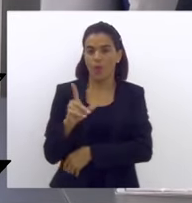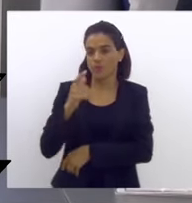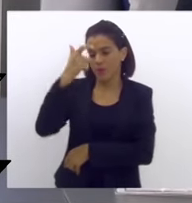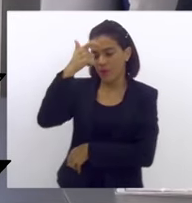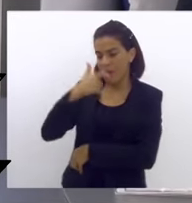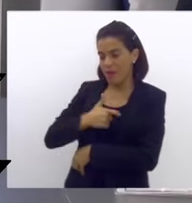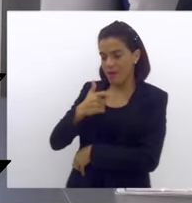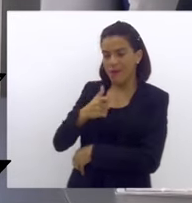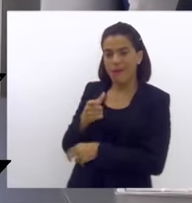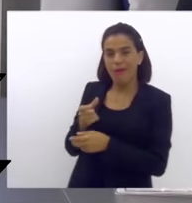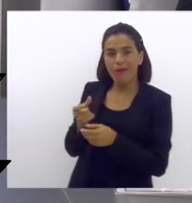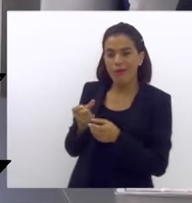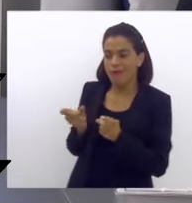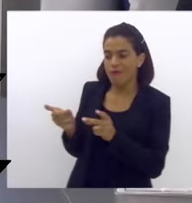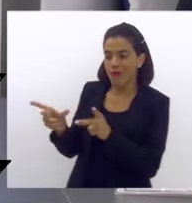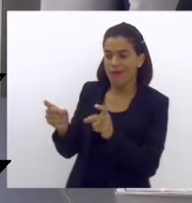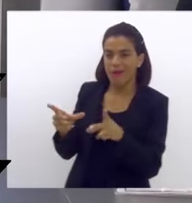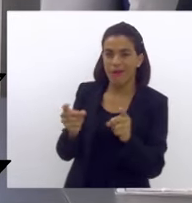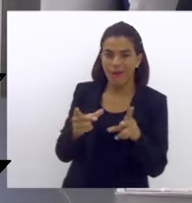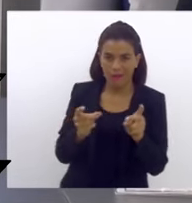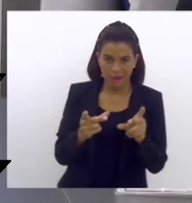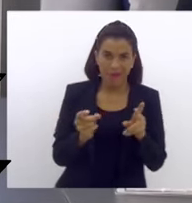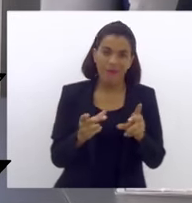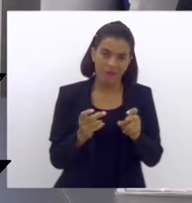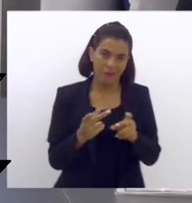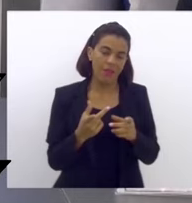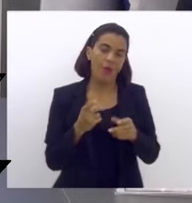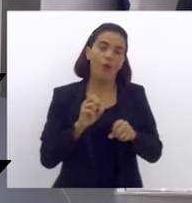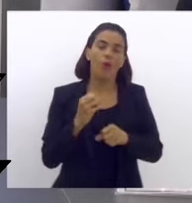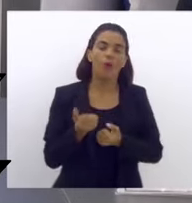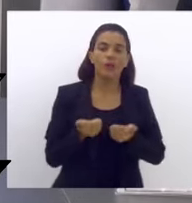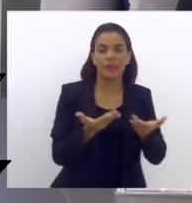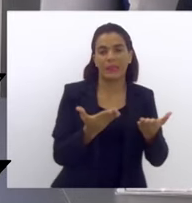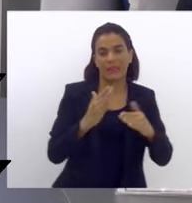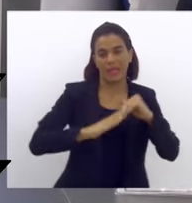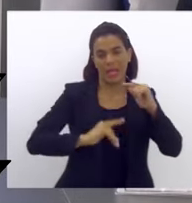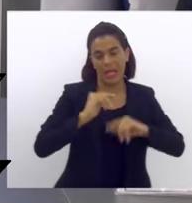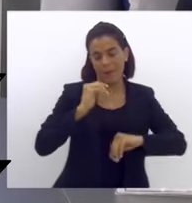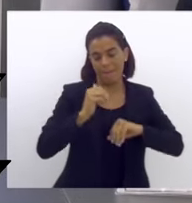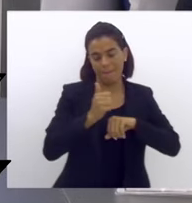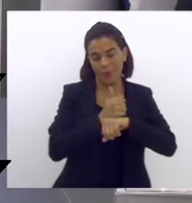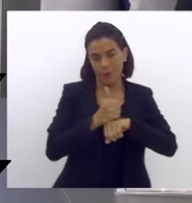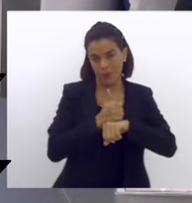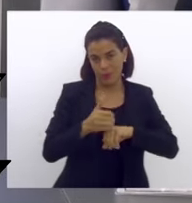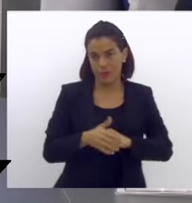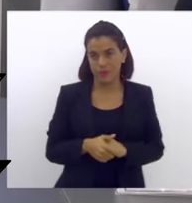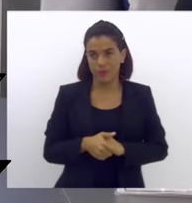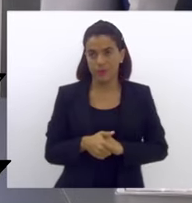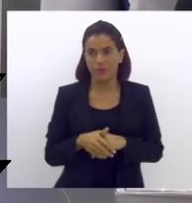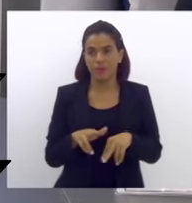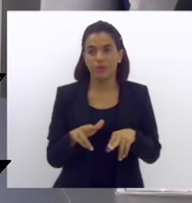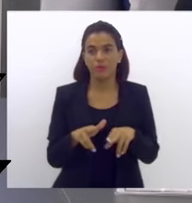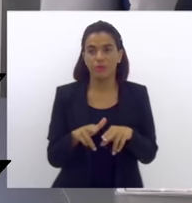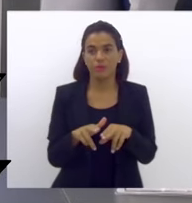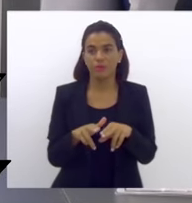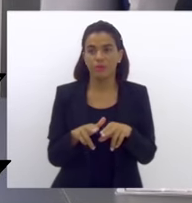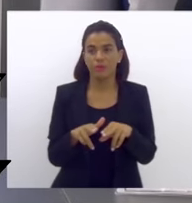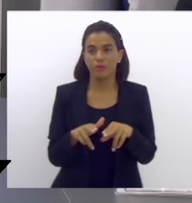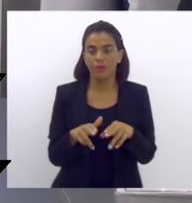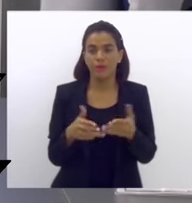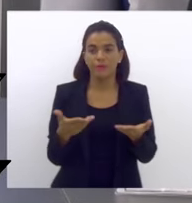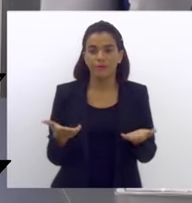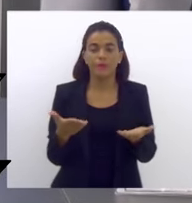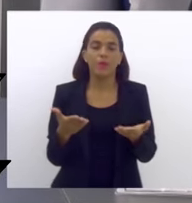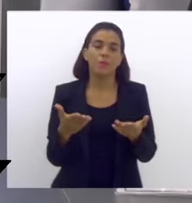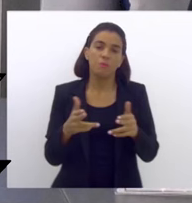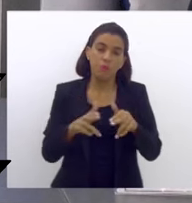eventualmente um questionamento judicial para que a gente possa ter uma saída mais efetiva Mas de fato no caso em tela salvo